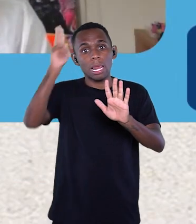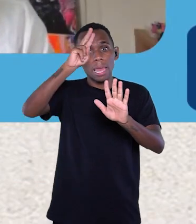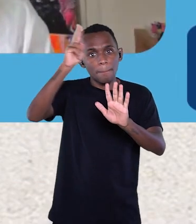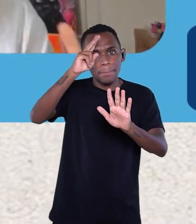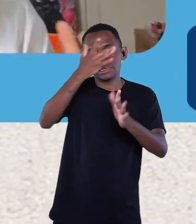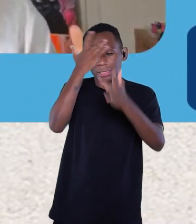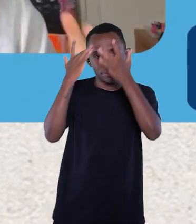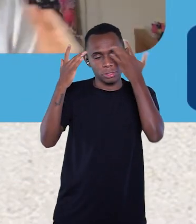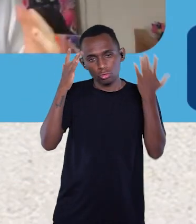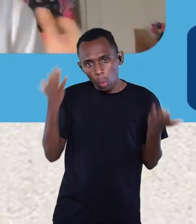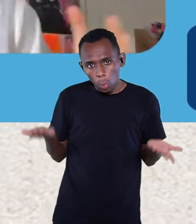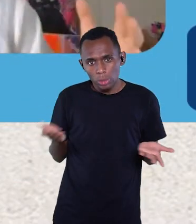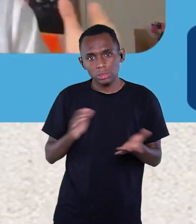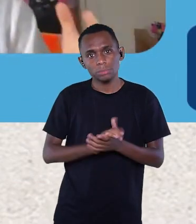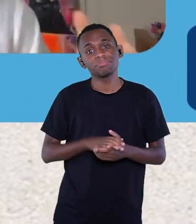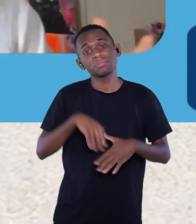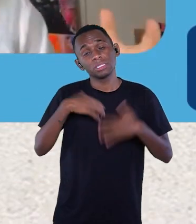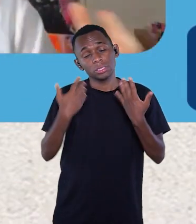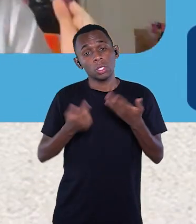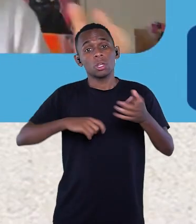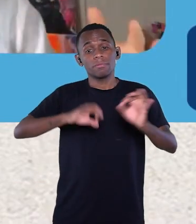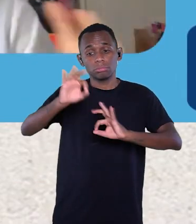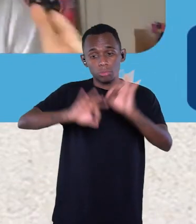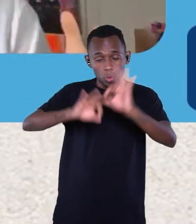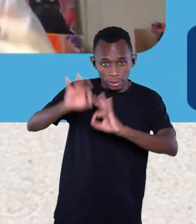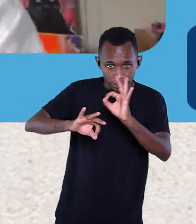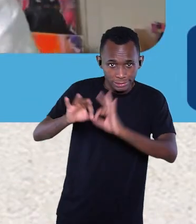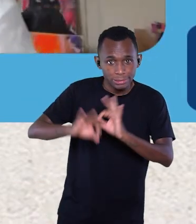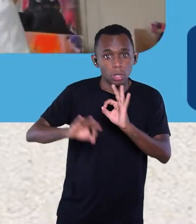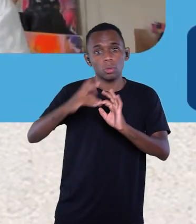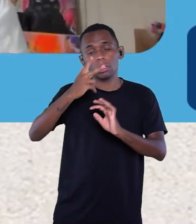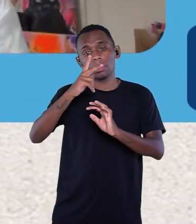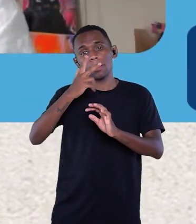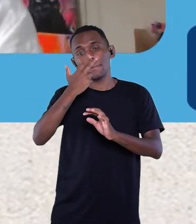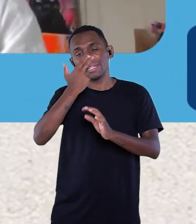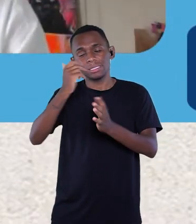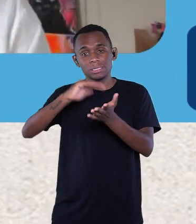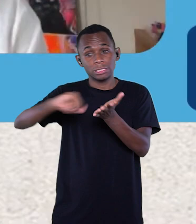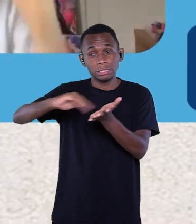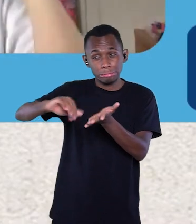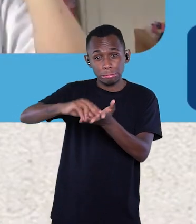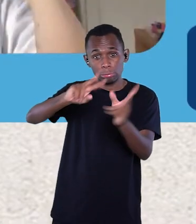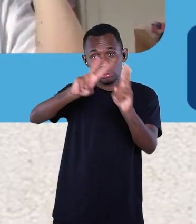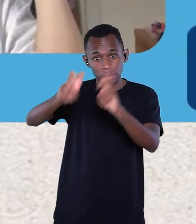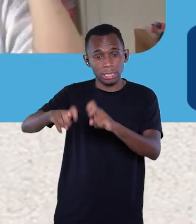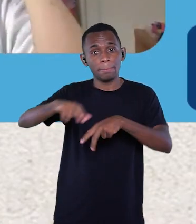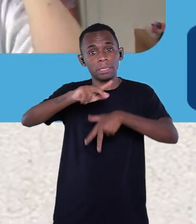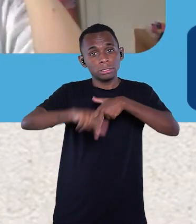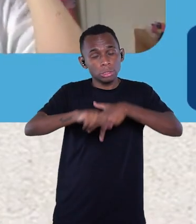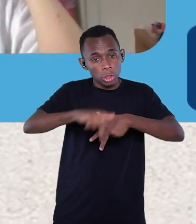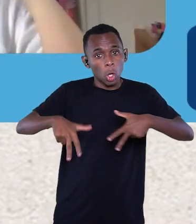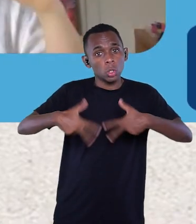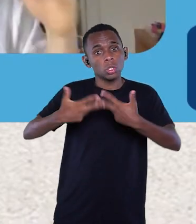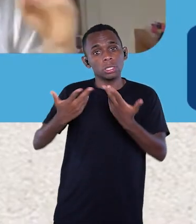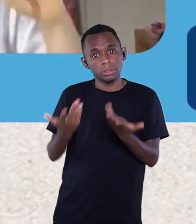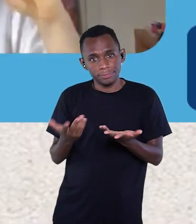memórias dessa pessoa, né? Então a gente vai fazendo uma edição que vai tirando a questão da sexualidade